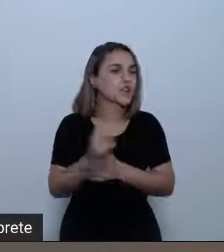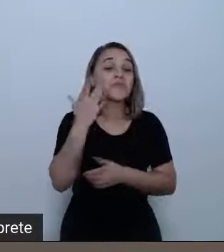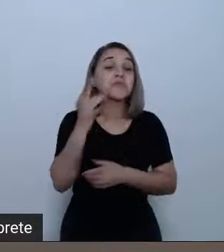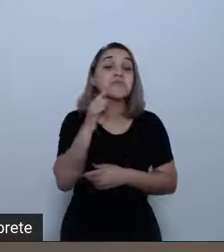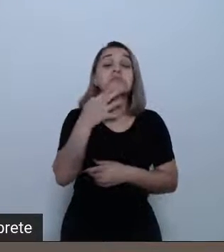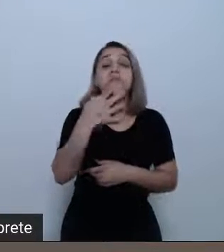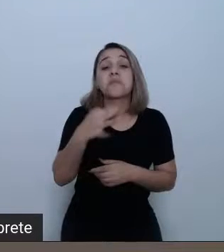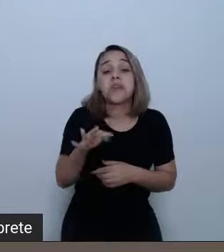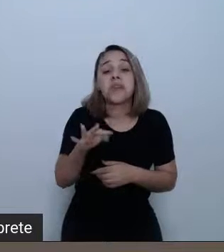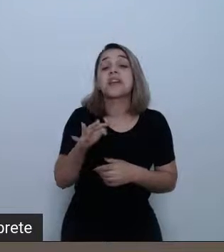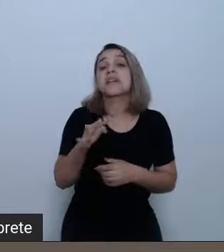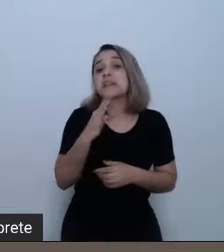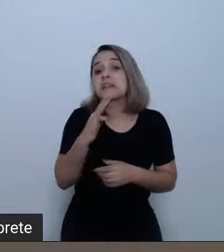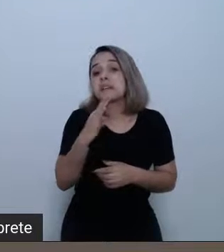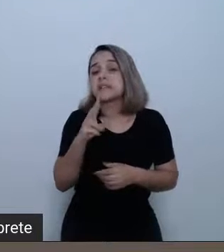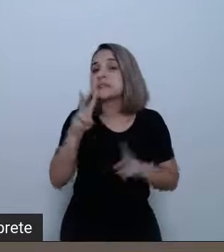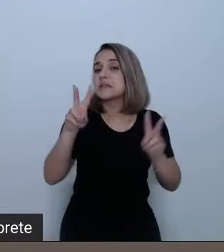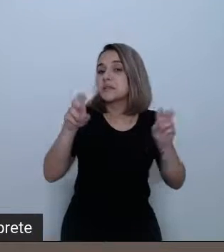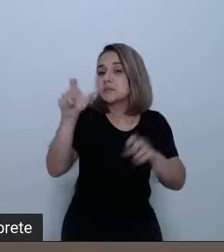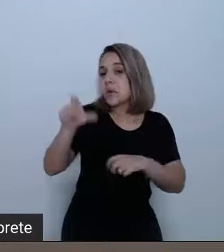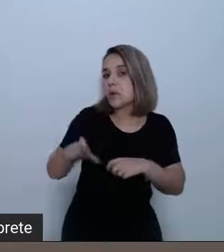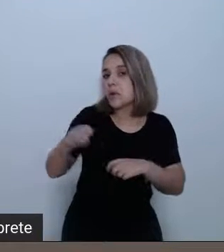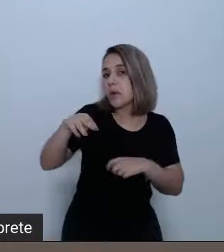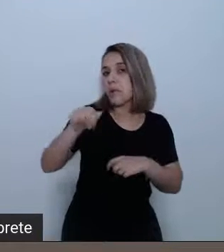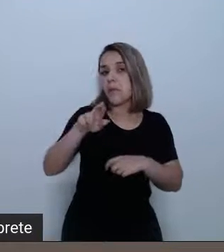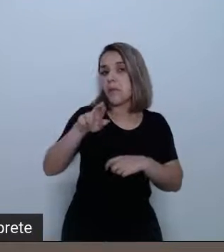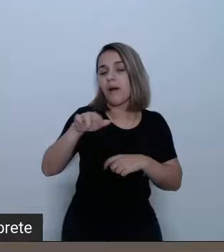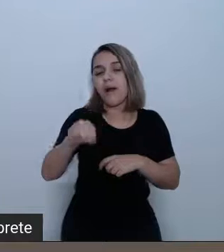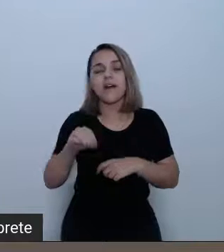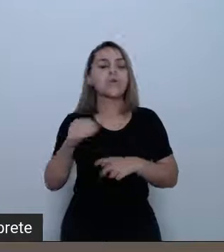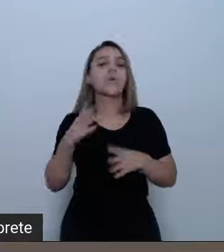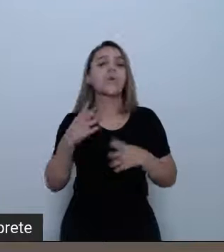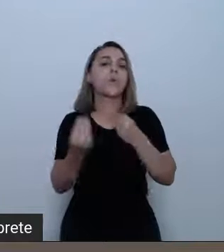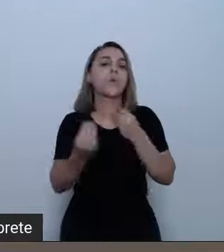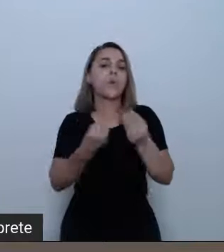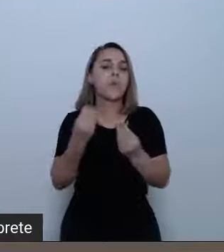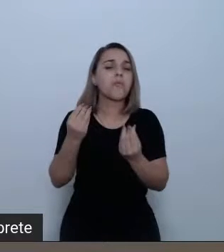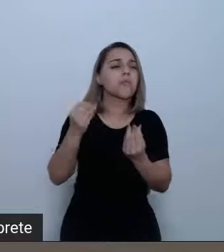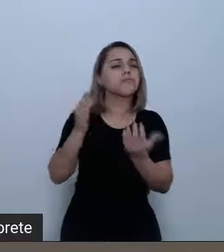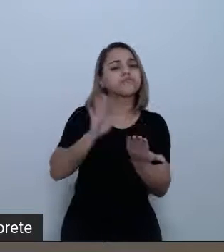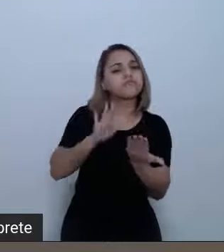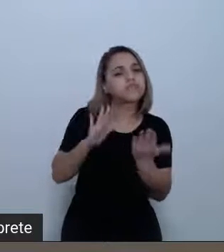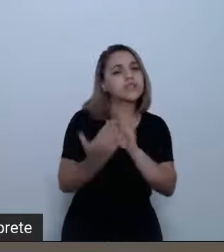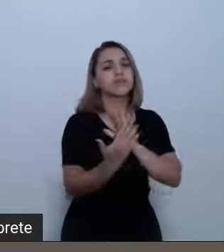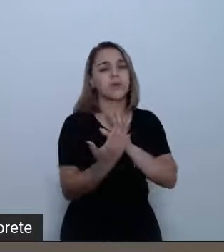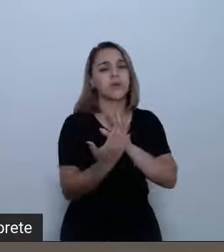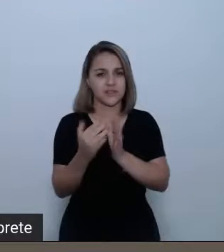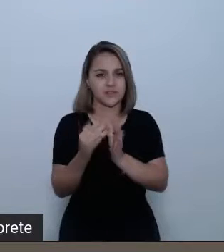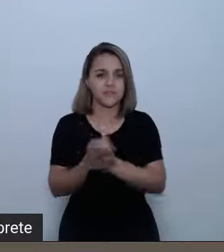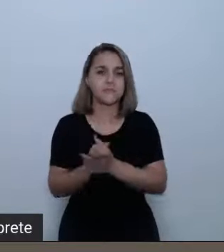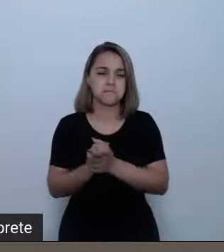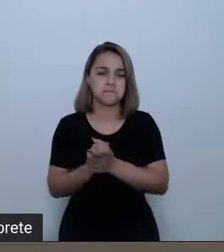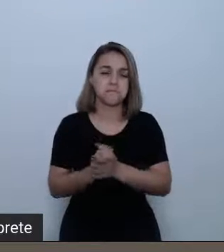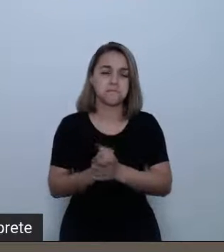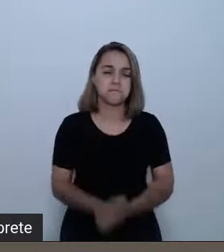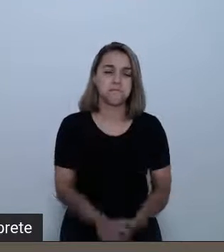que que você, quais foram essas transformações modernas pelas quais passou o Oswald?